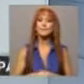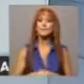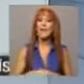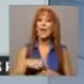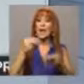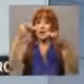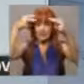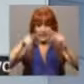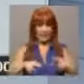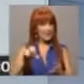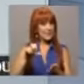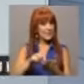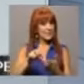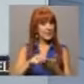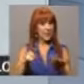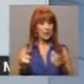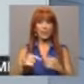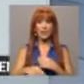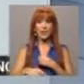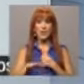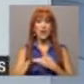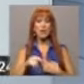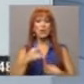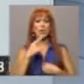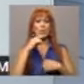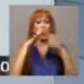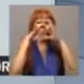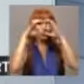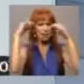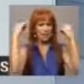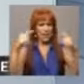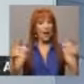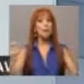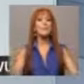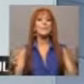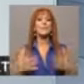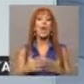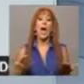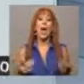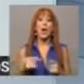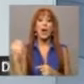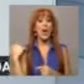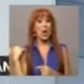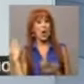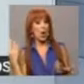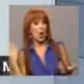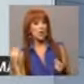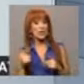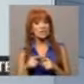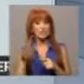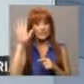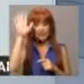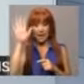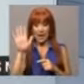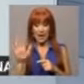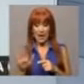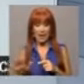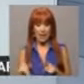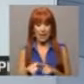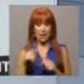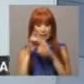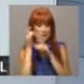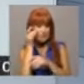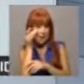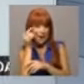região centro, também aquela zona aqui com muita nebulosidade, agora no litoral, toda esta região, com as neblinas e